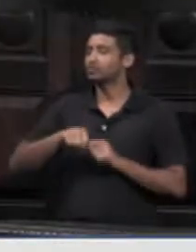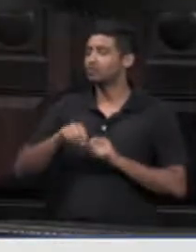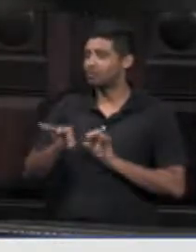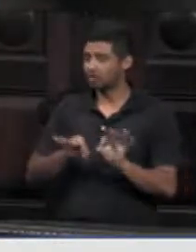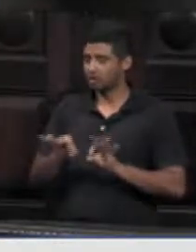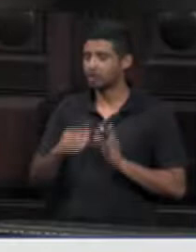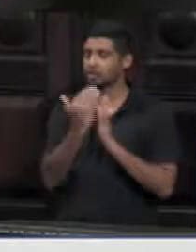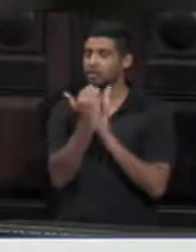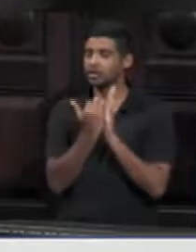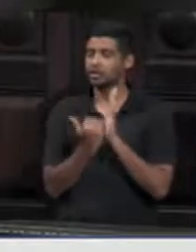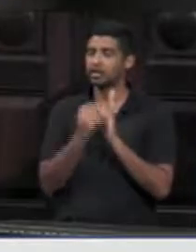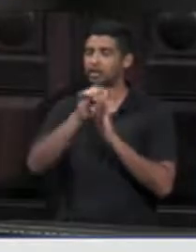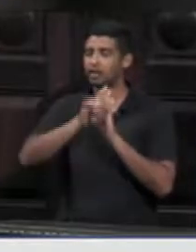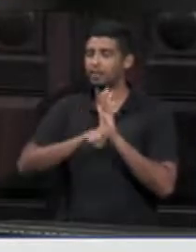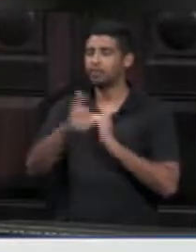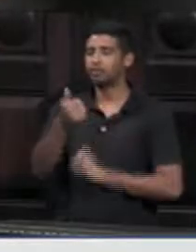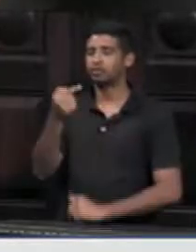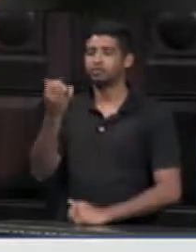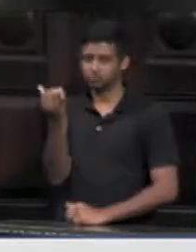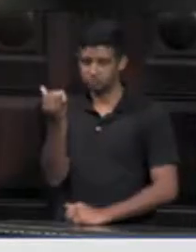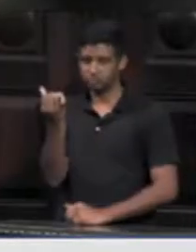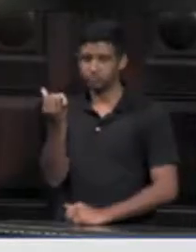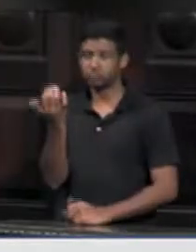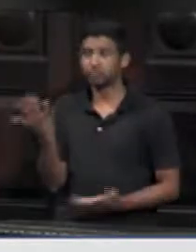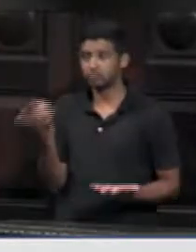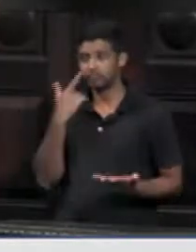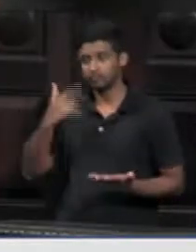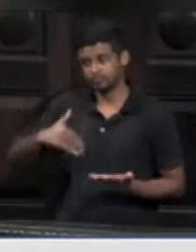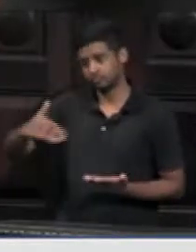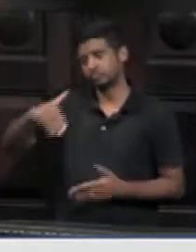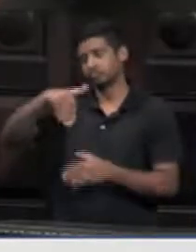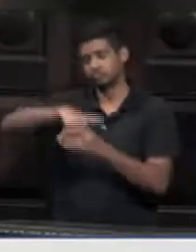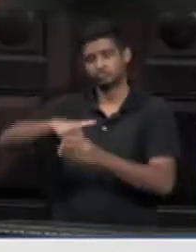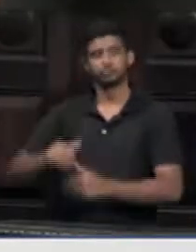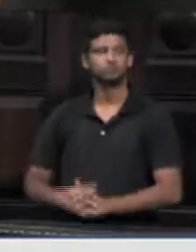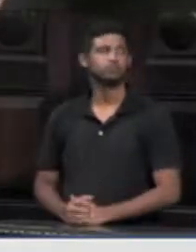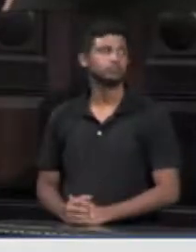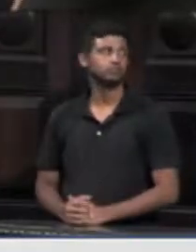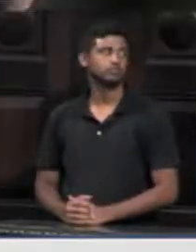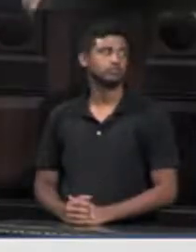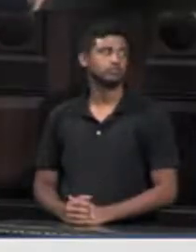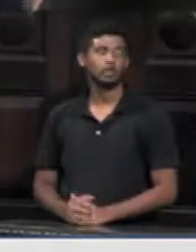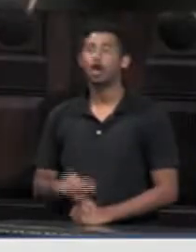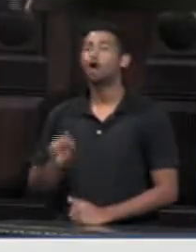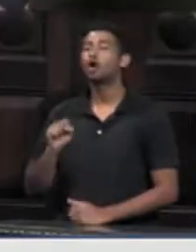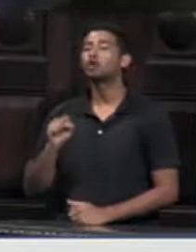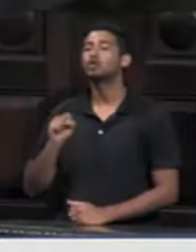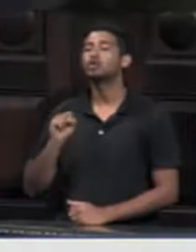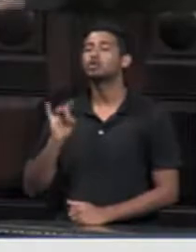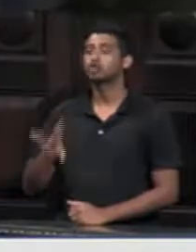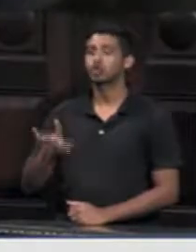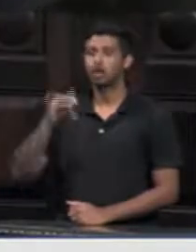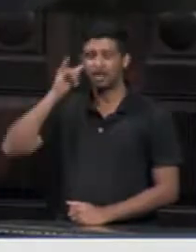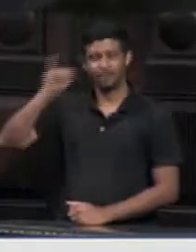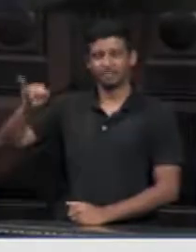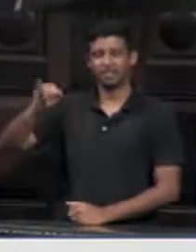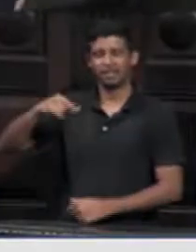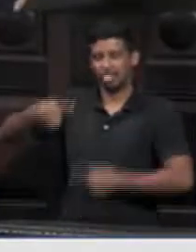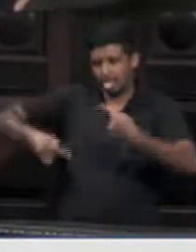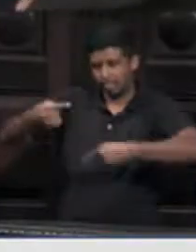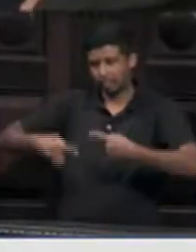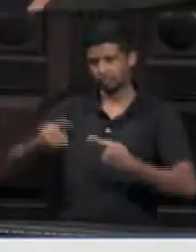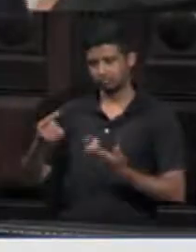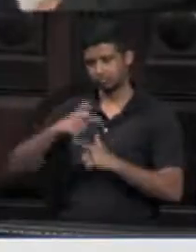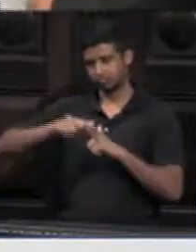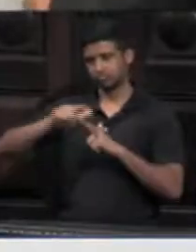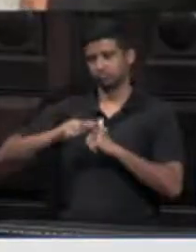acordamos. Então, em votação, então é só para não ter encaminhamento e discussão. Estou tentando aqui, porque a gente também já está